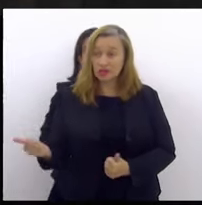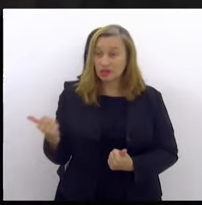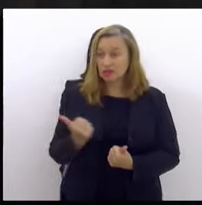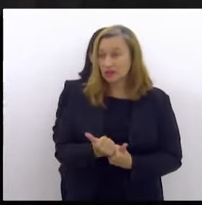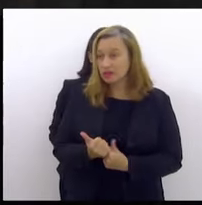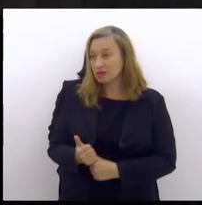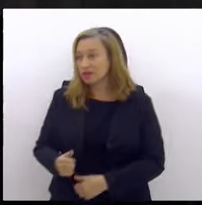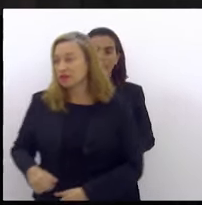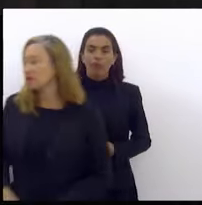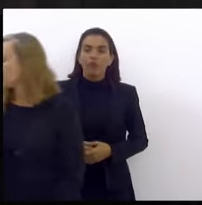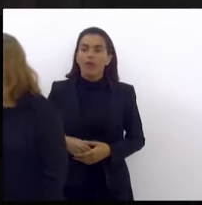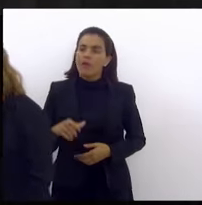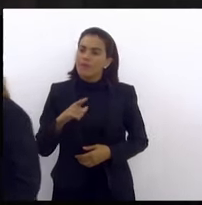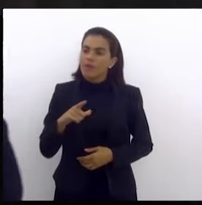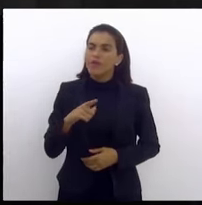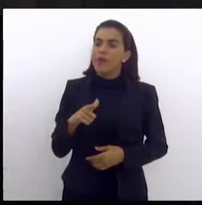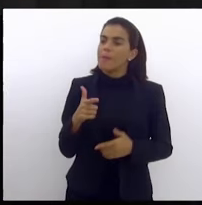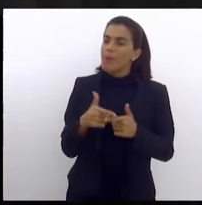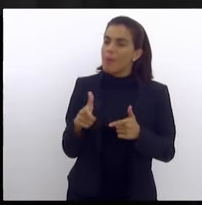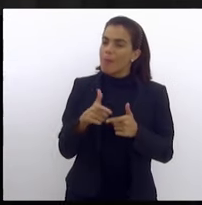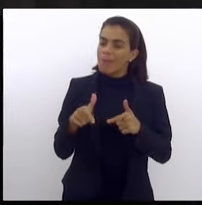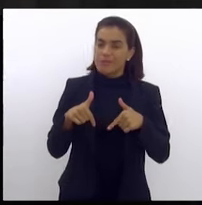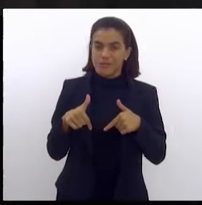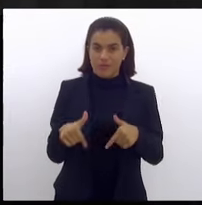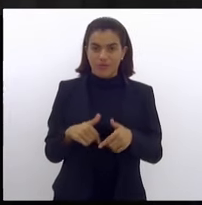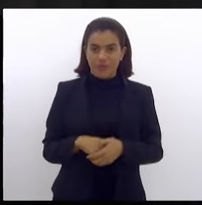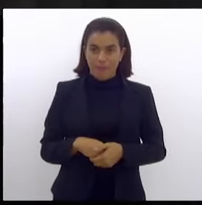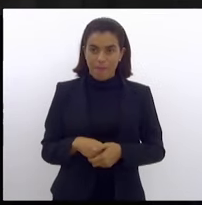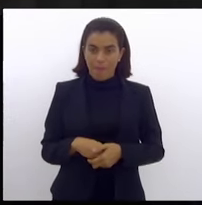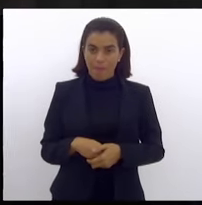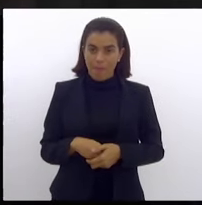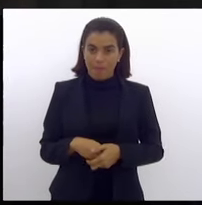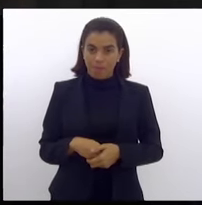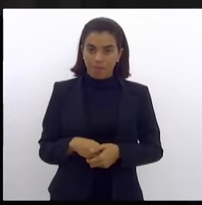e que tem vício de iniciativa.